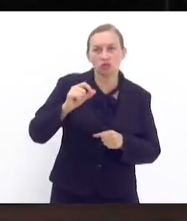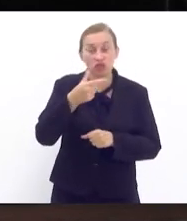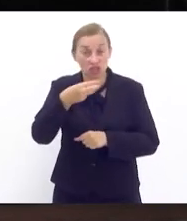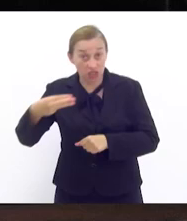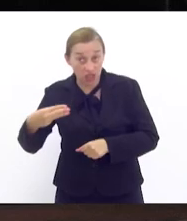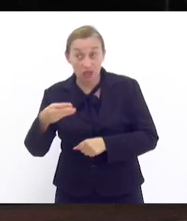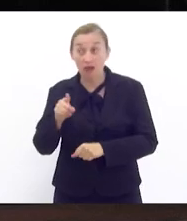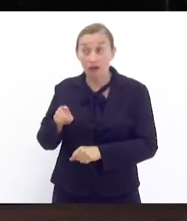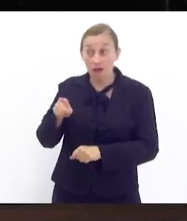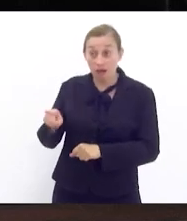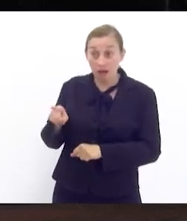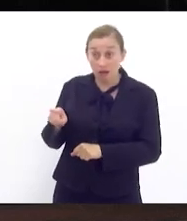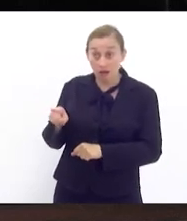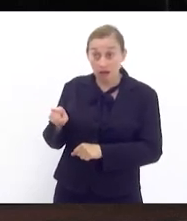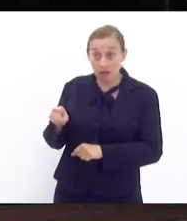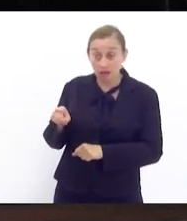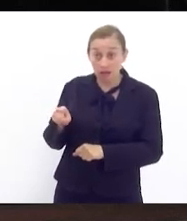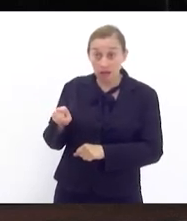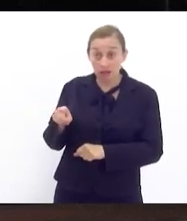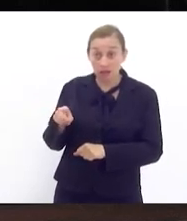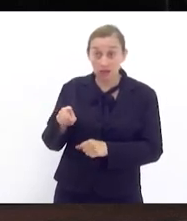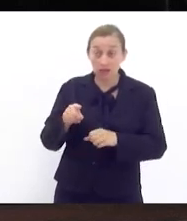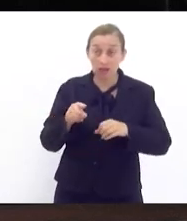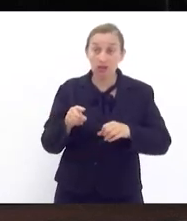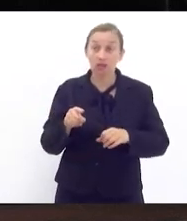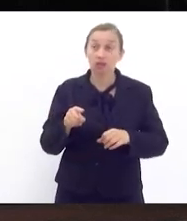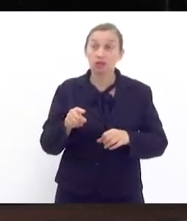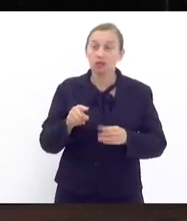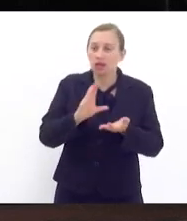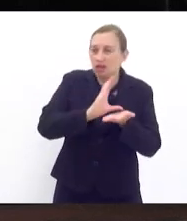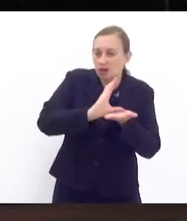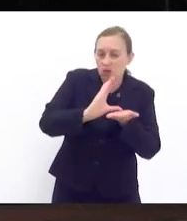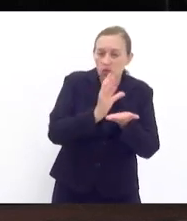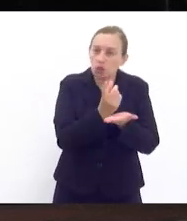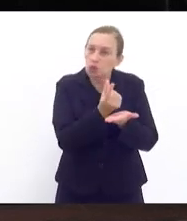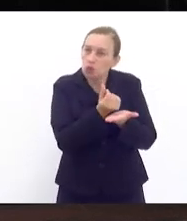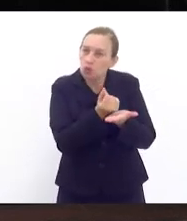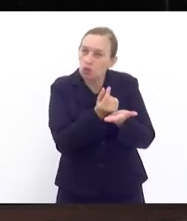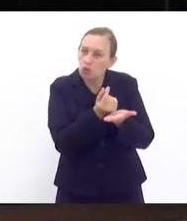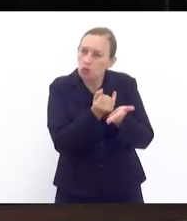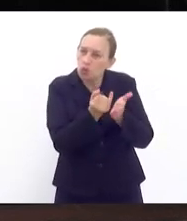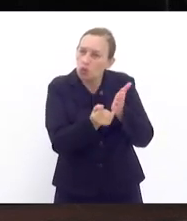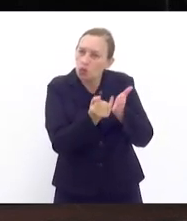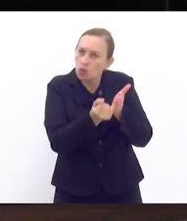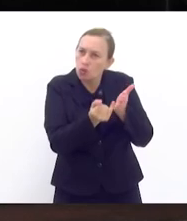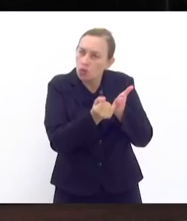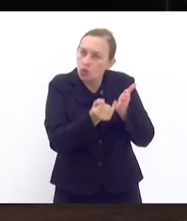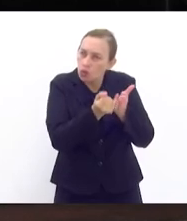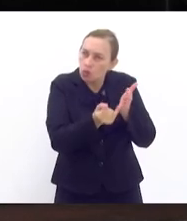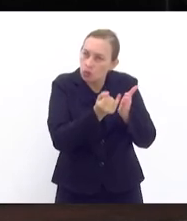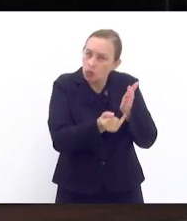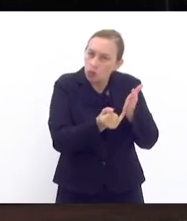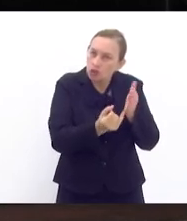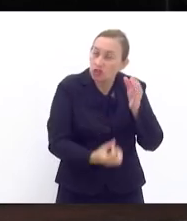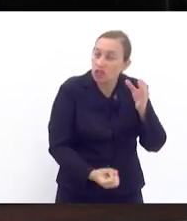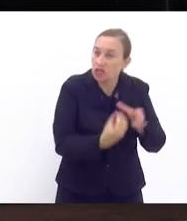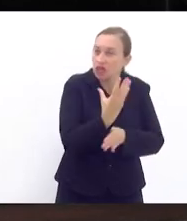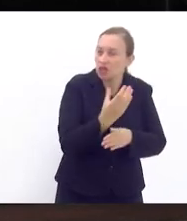Esse fundo, ele tem uma característica transitória, ele surge em